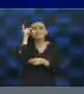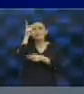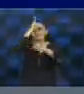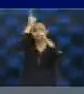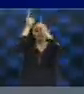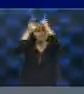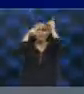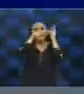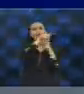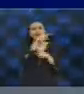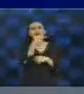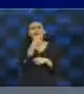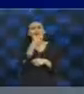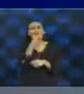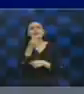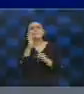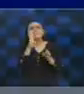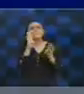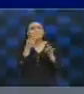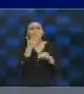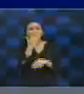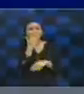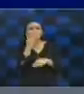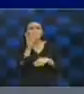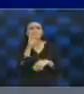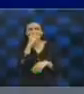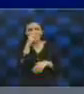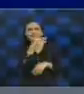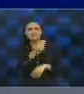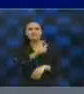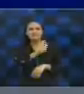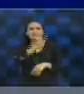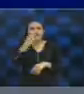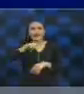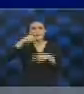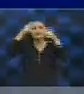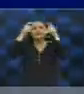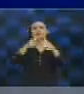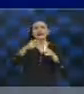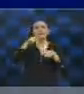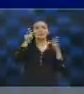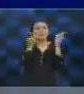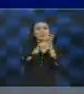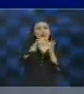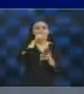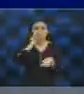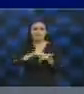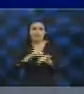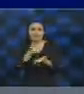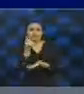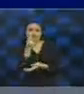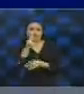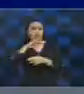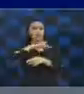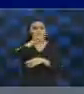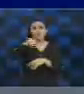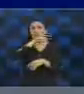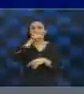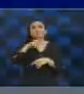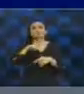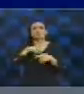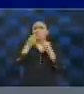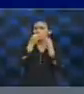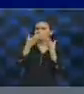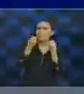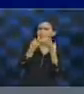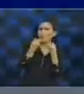de fantasia. Ele tem uma cidade só dele. Na cidade dele tudo funciona, na cidade dele faltou dinheiro, na cidade dele as pessoas querem bem a